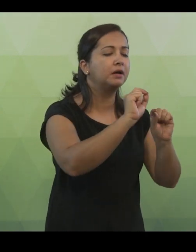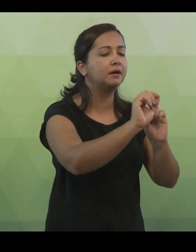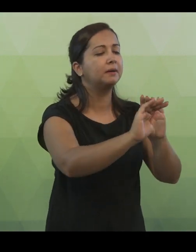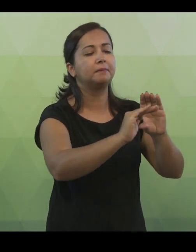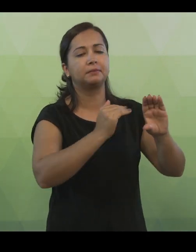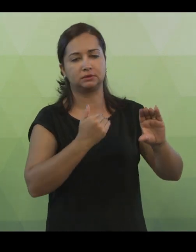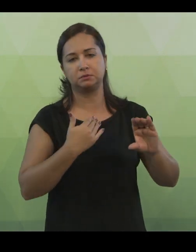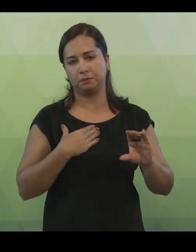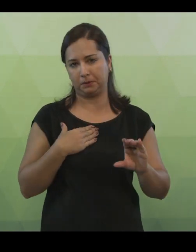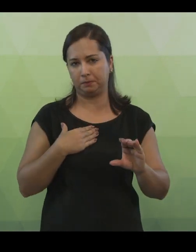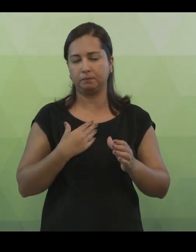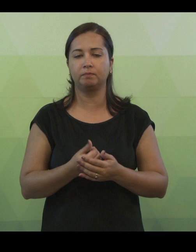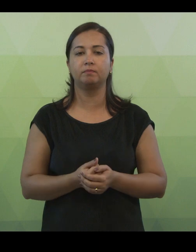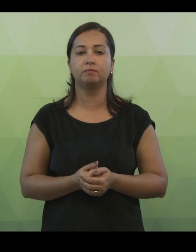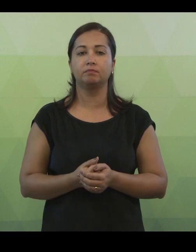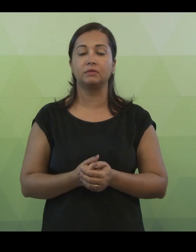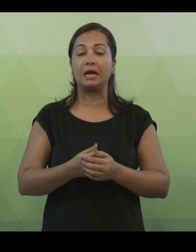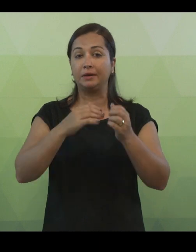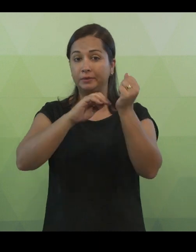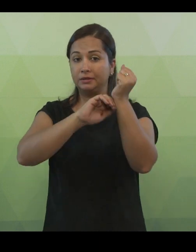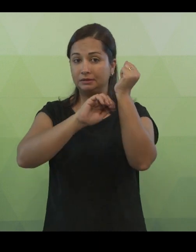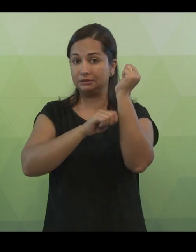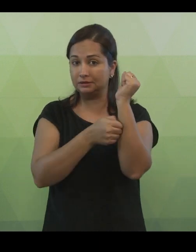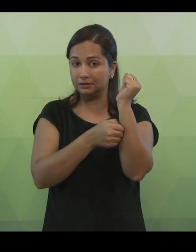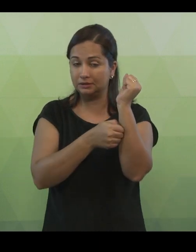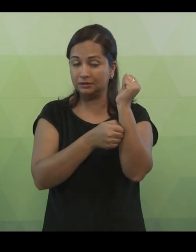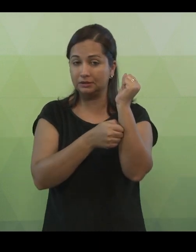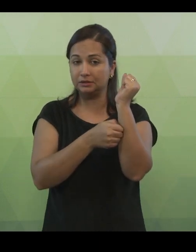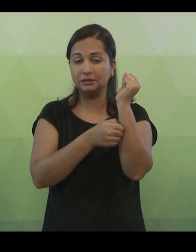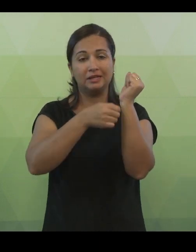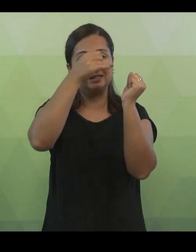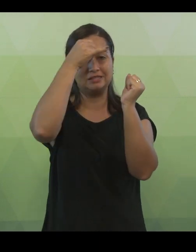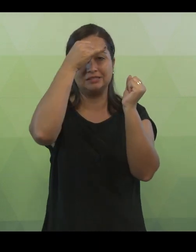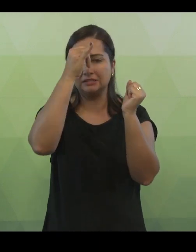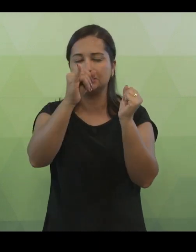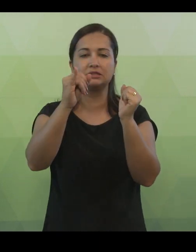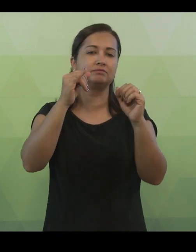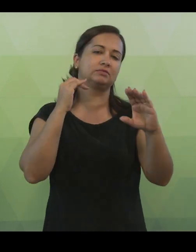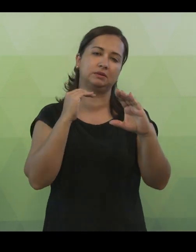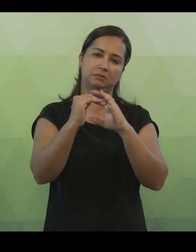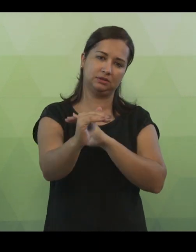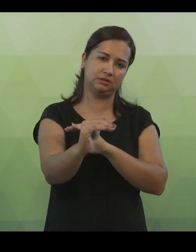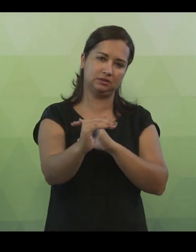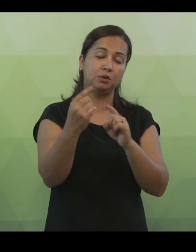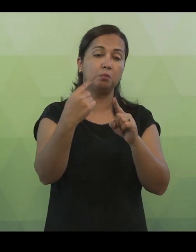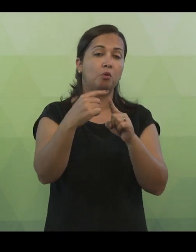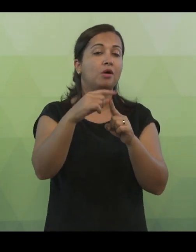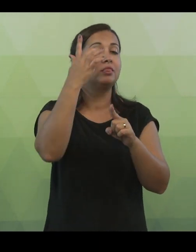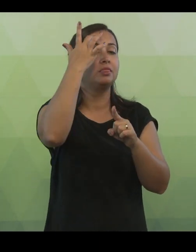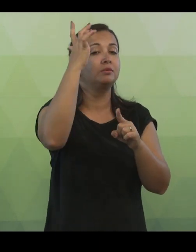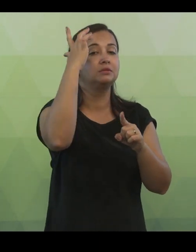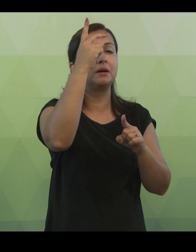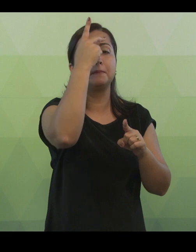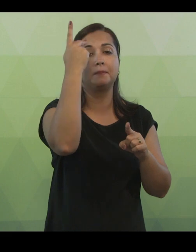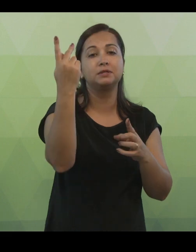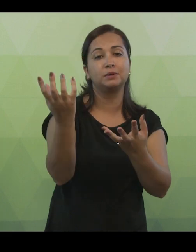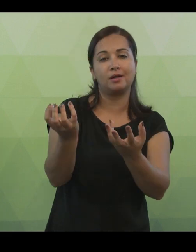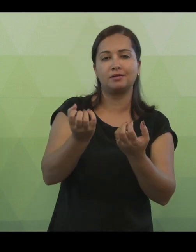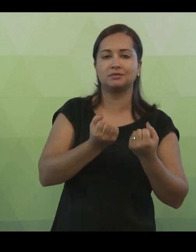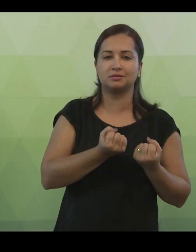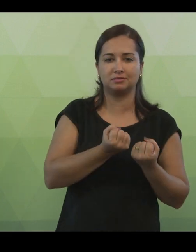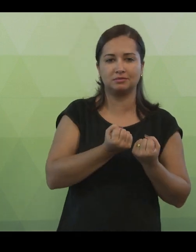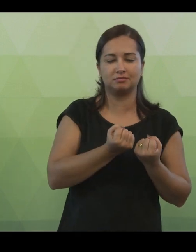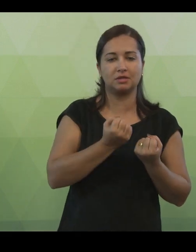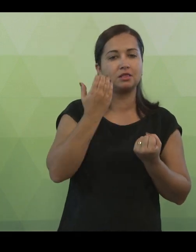link. Não forneça senhas ou dados pessoais, né, por e-mail. E principalmente quando você não conhece quem vai receber aquela mensagem, tá? Então não mande